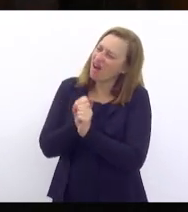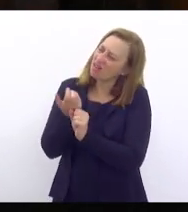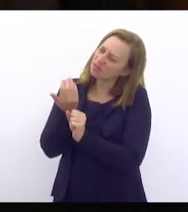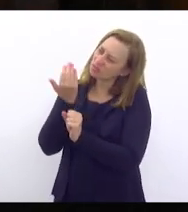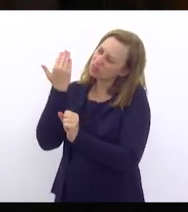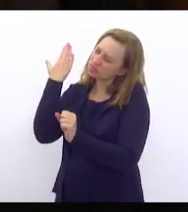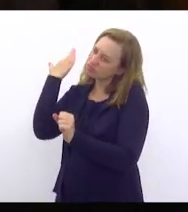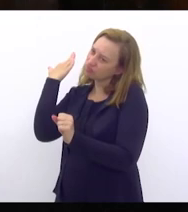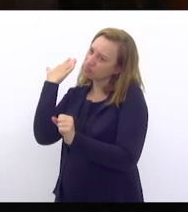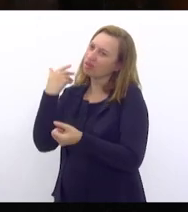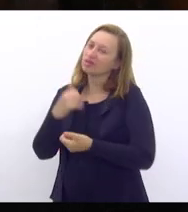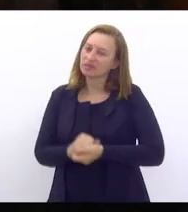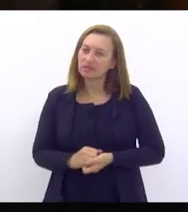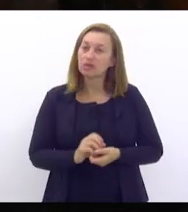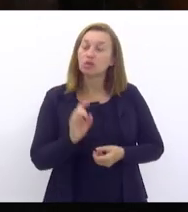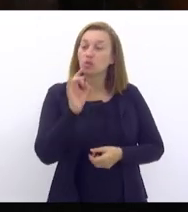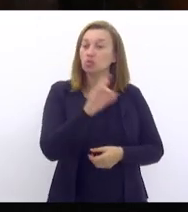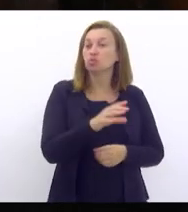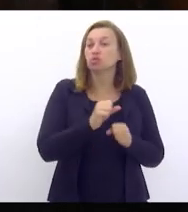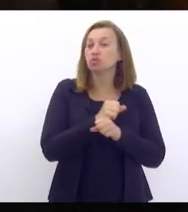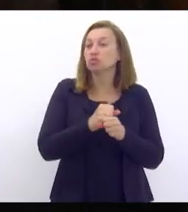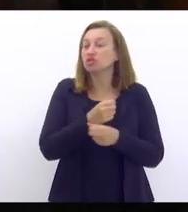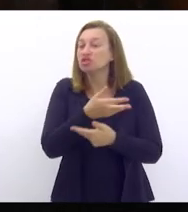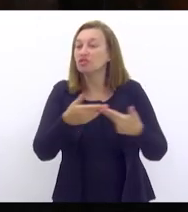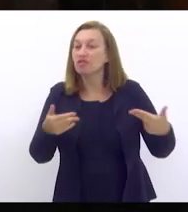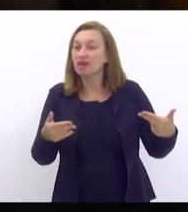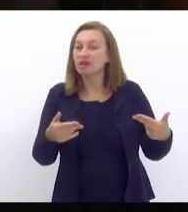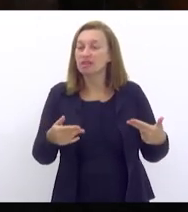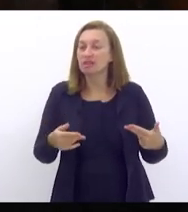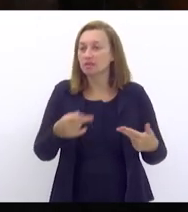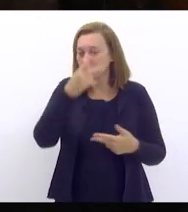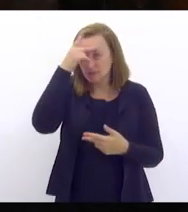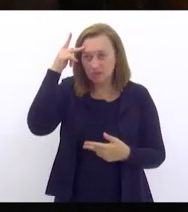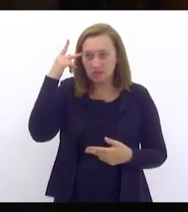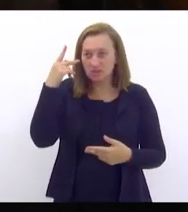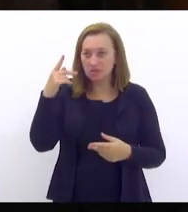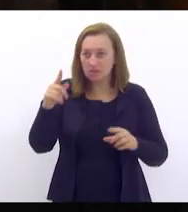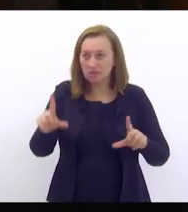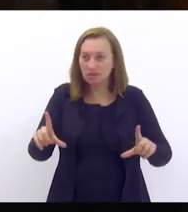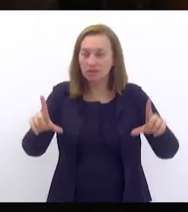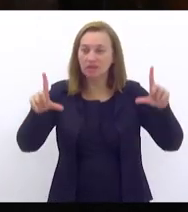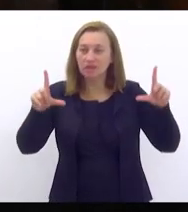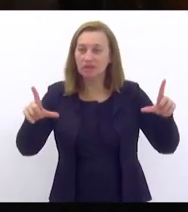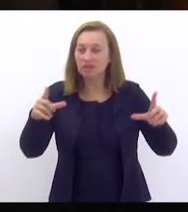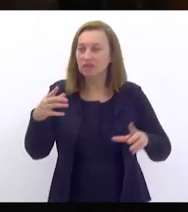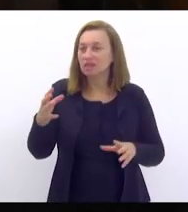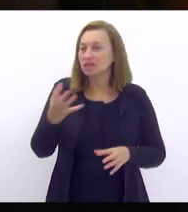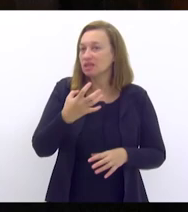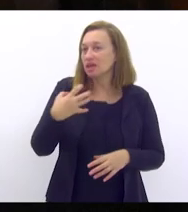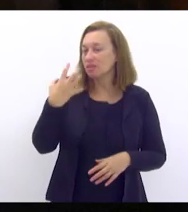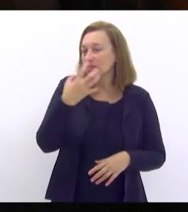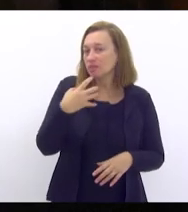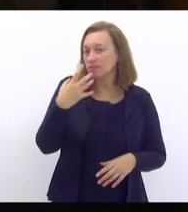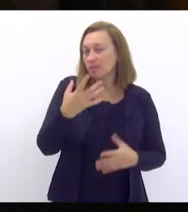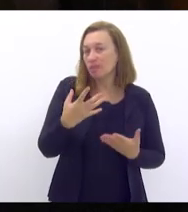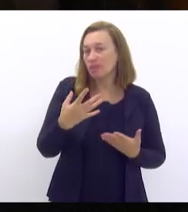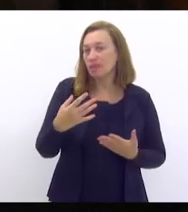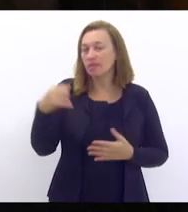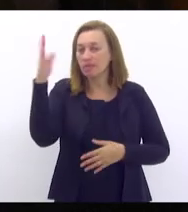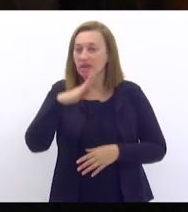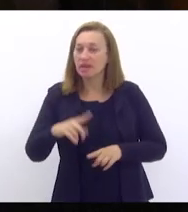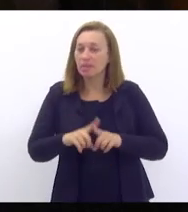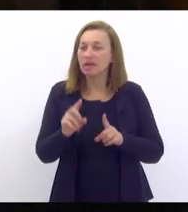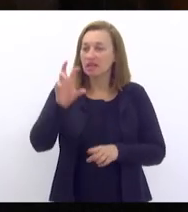com os últimos anos, onde diversos artistas ganham a cena da música brasileira, mas começou há 50